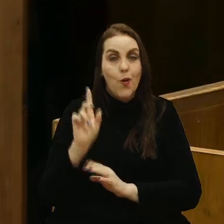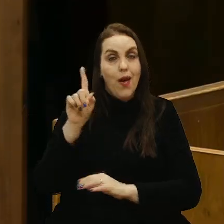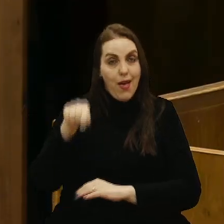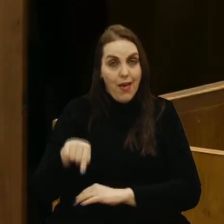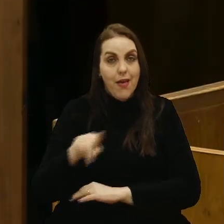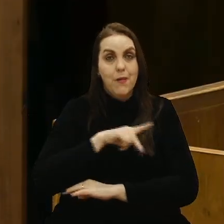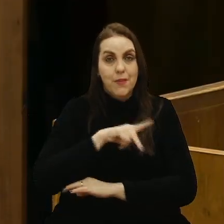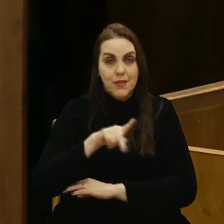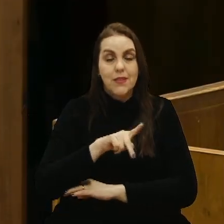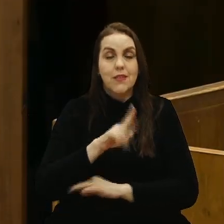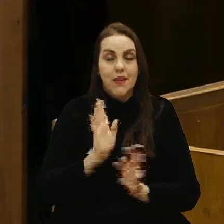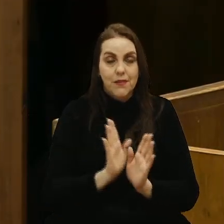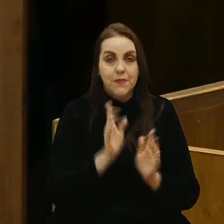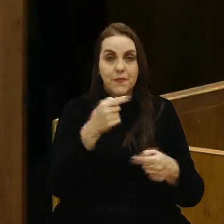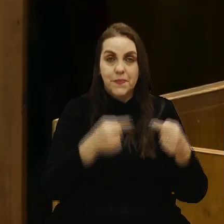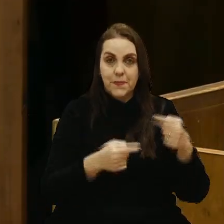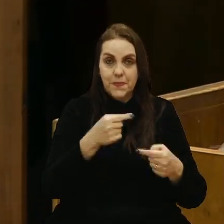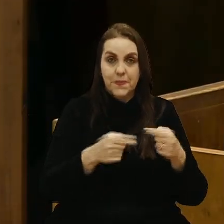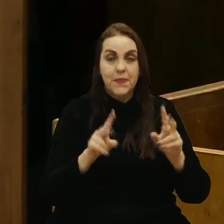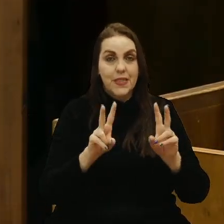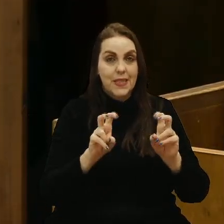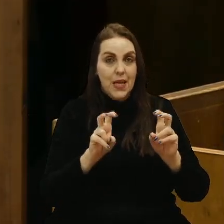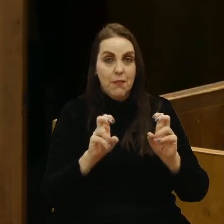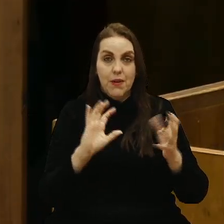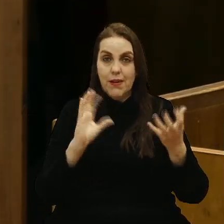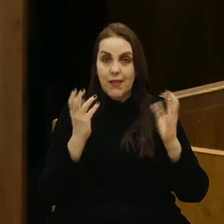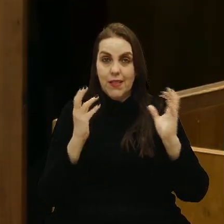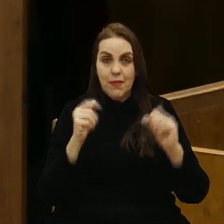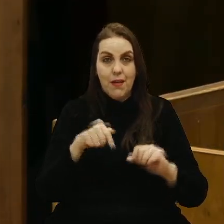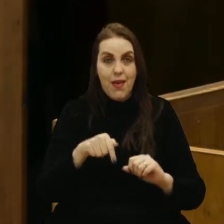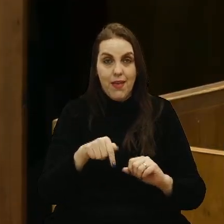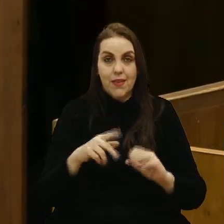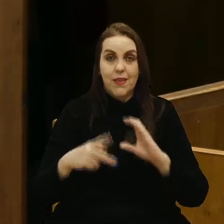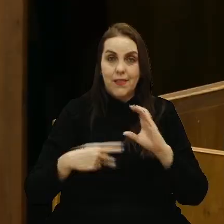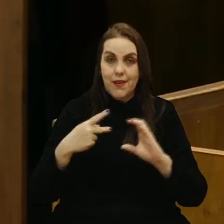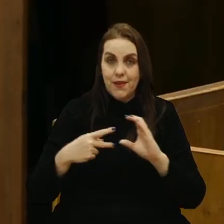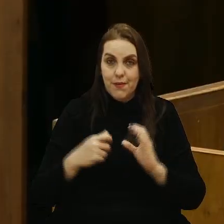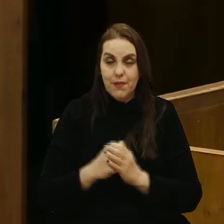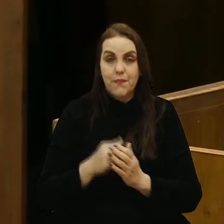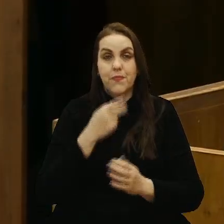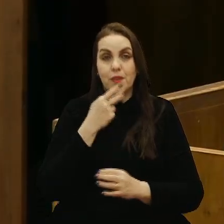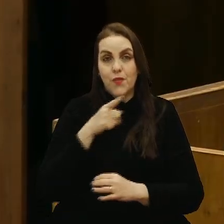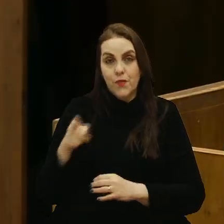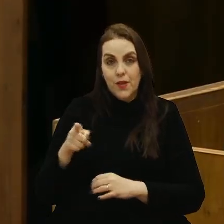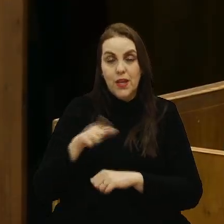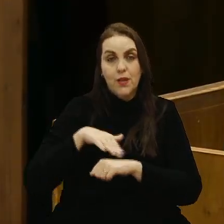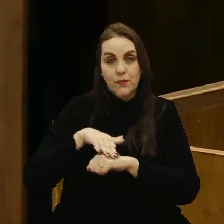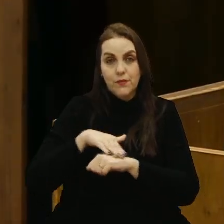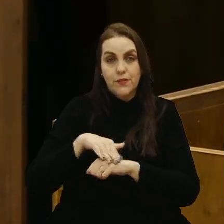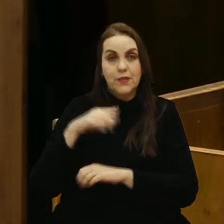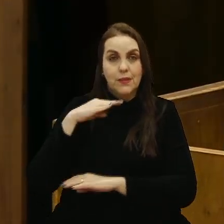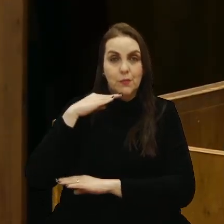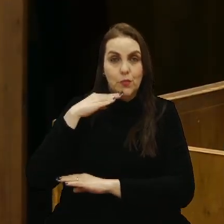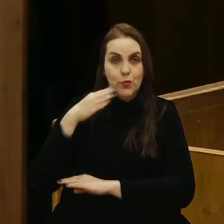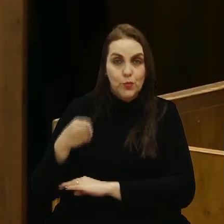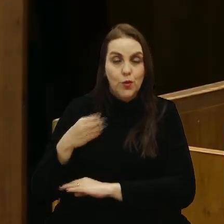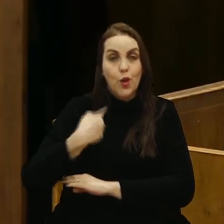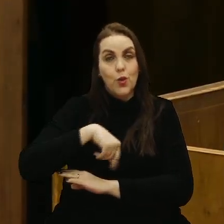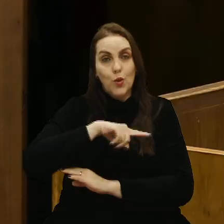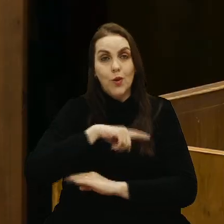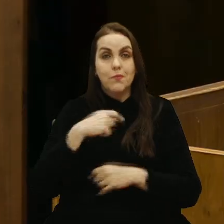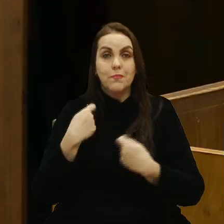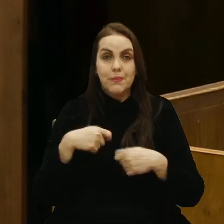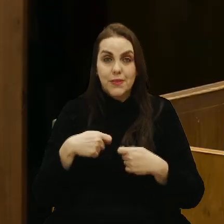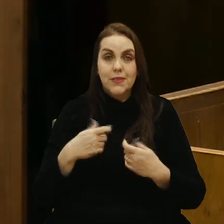frente parlamentar que trata sobre o tema aqui nessa casa. Eu, inclusive, dizia ao vereador Bortola que nós